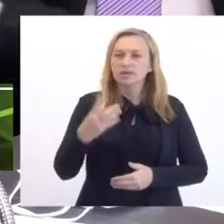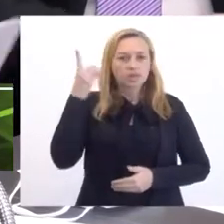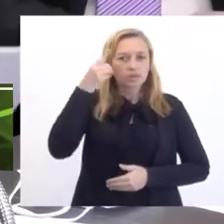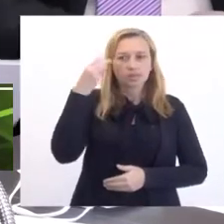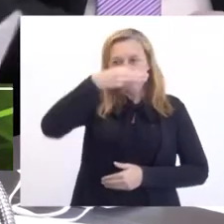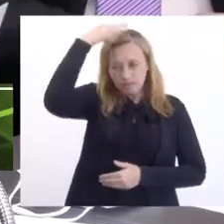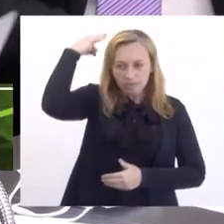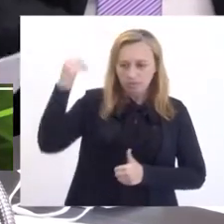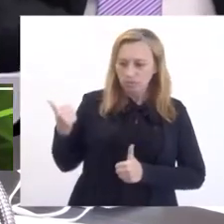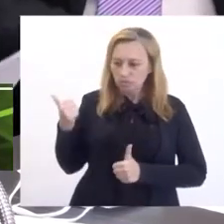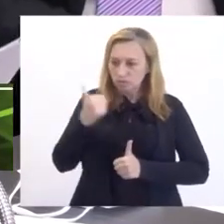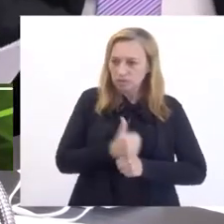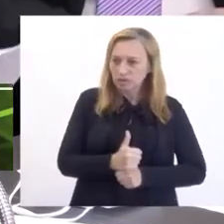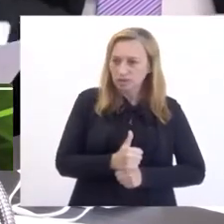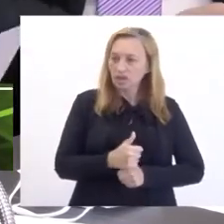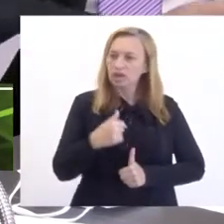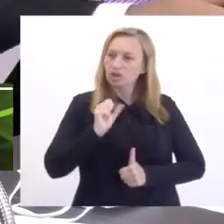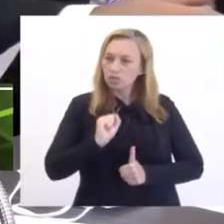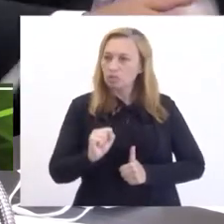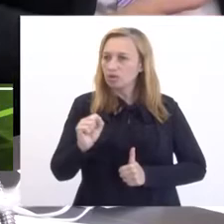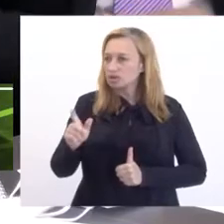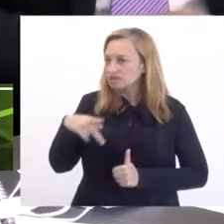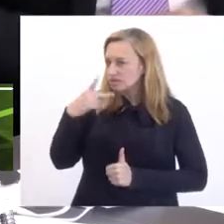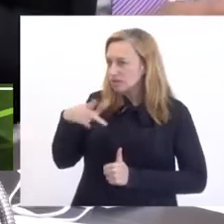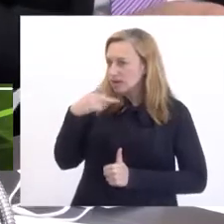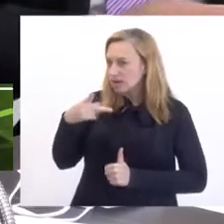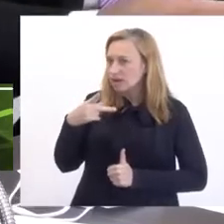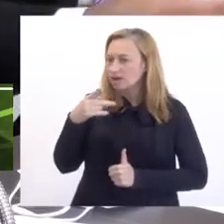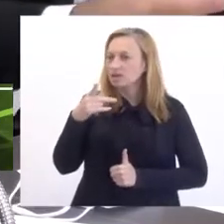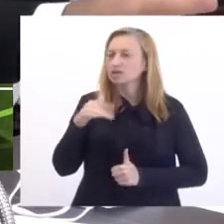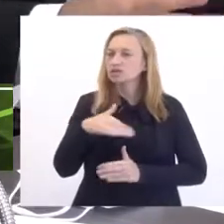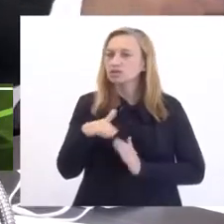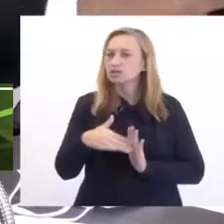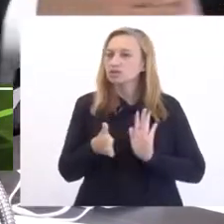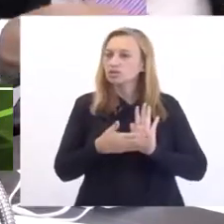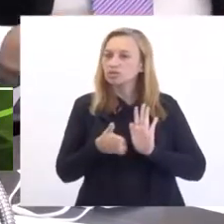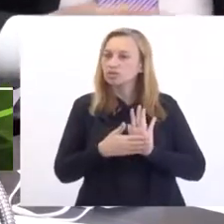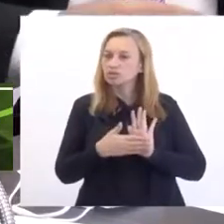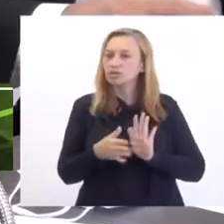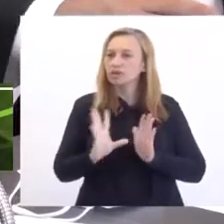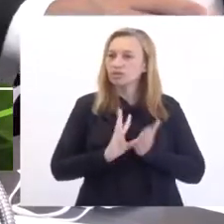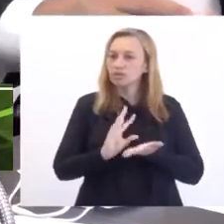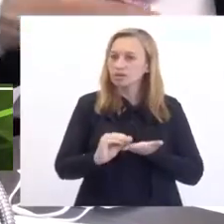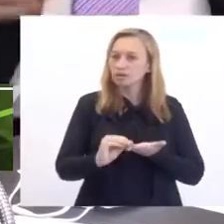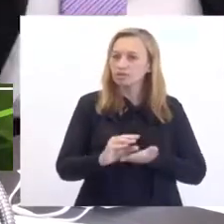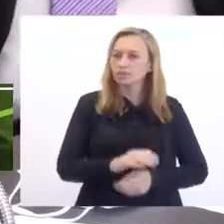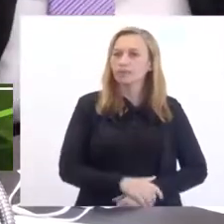que eu possa relatar os pareceres às proposições da pauta.